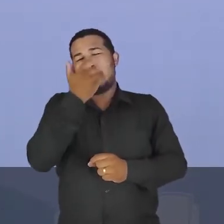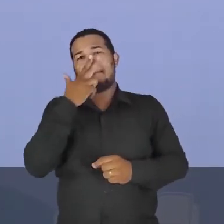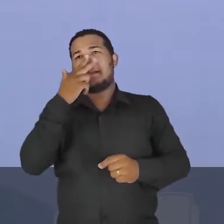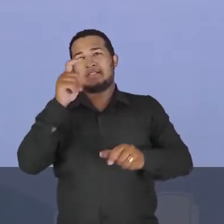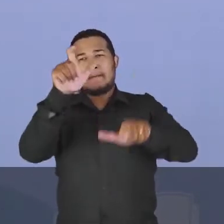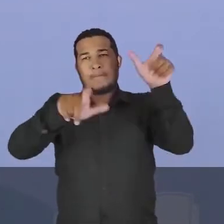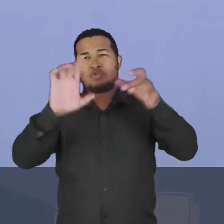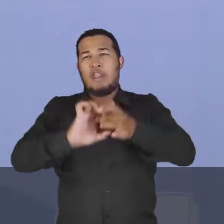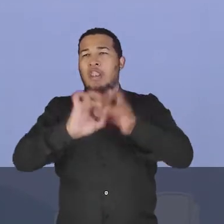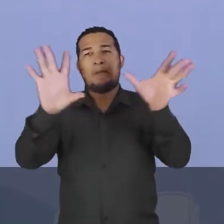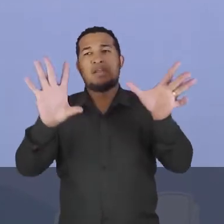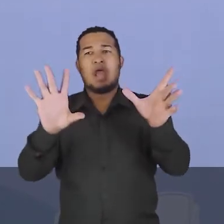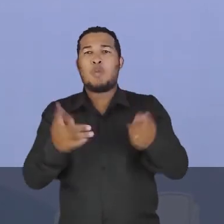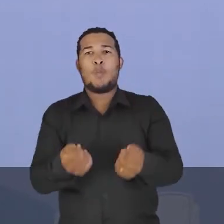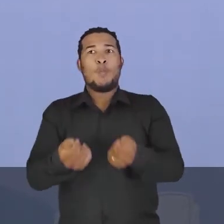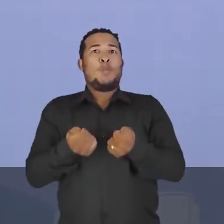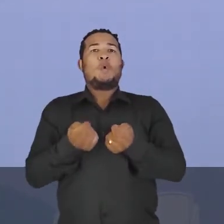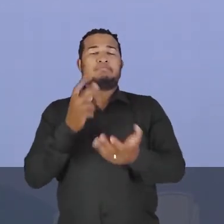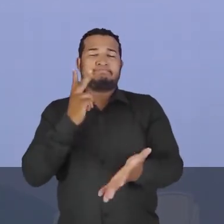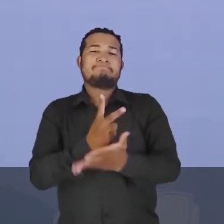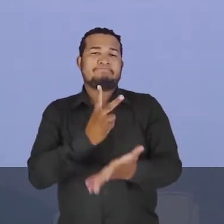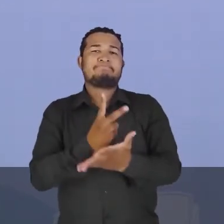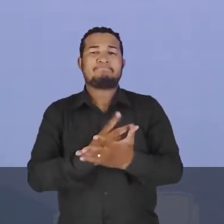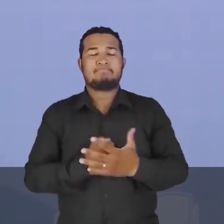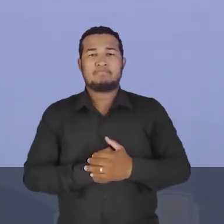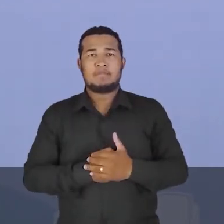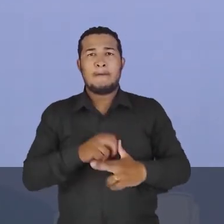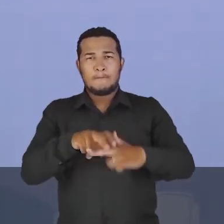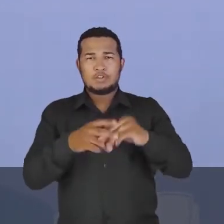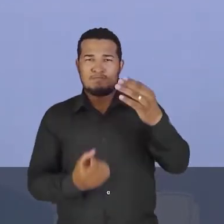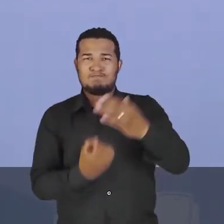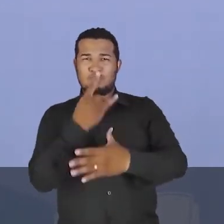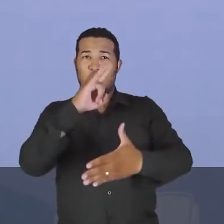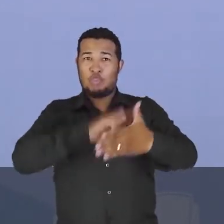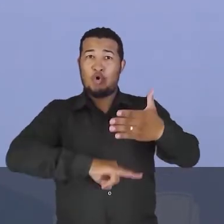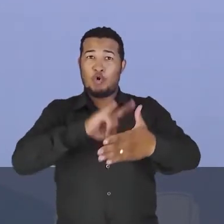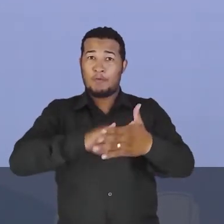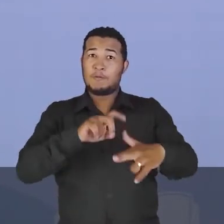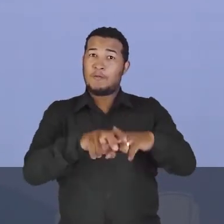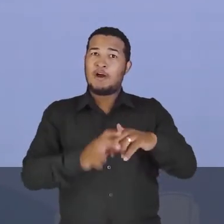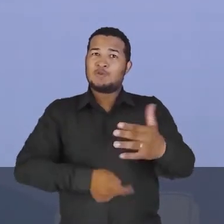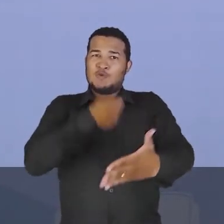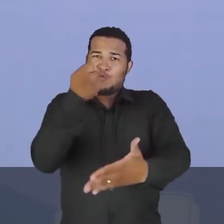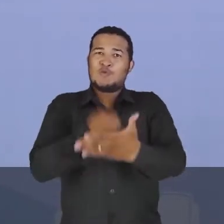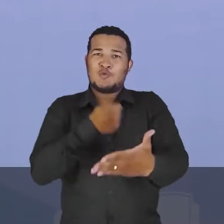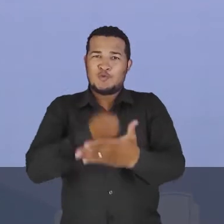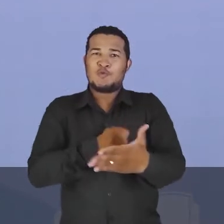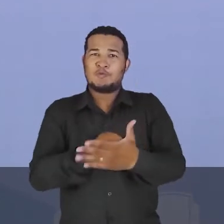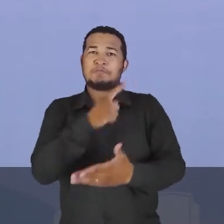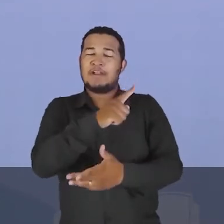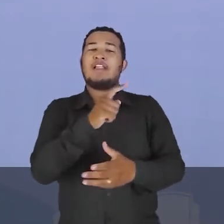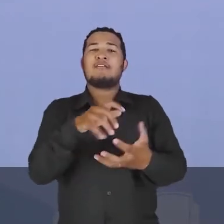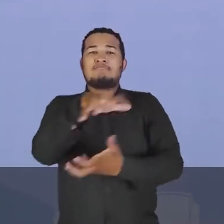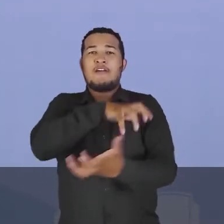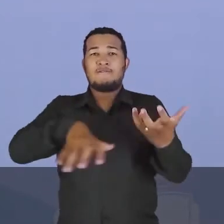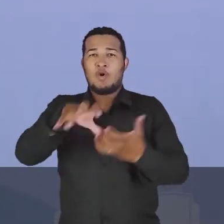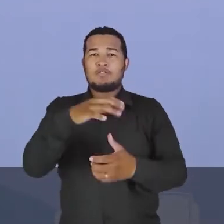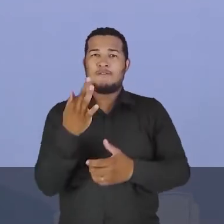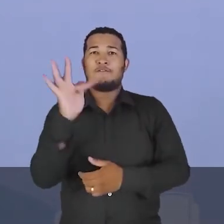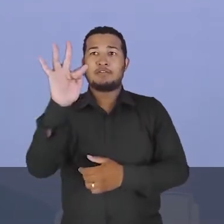das pessoas. Então veja aqui como que nasce esse documento a partir de uma luta da Revolução Francesa, nasce